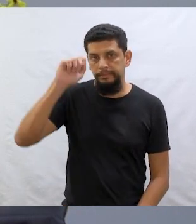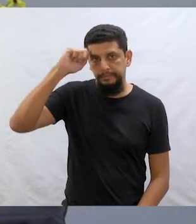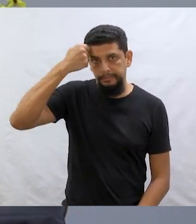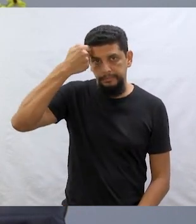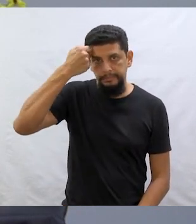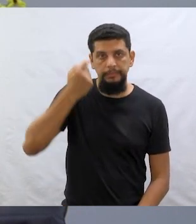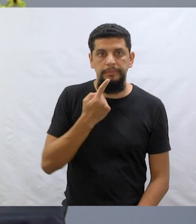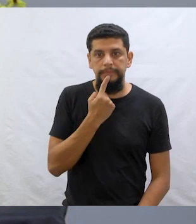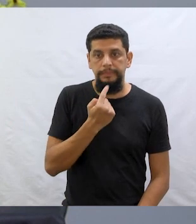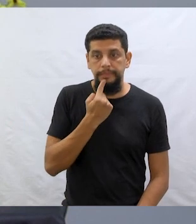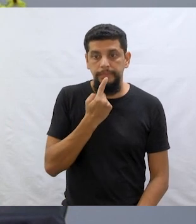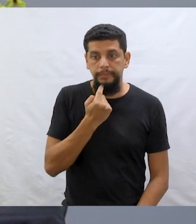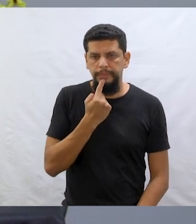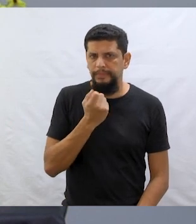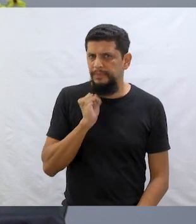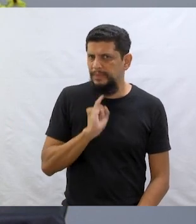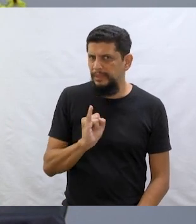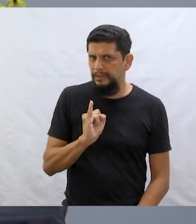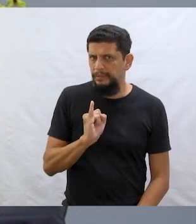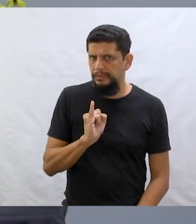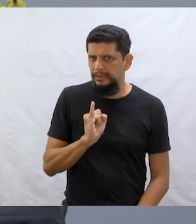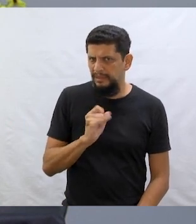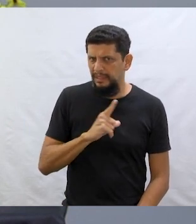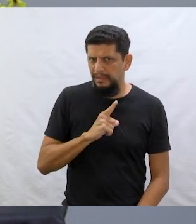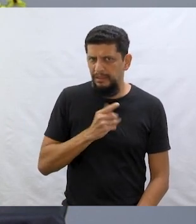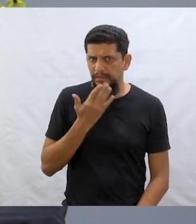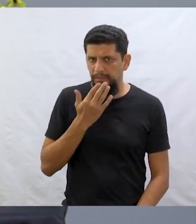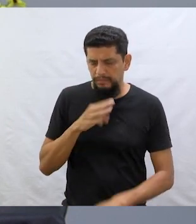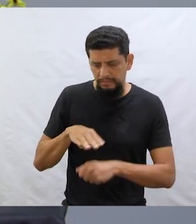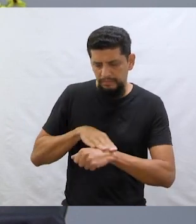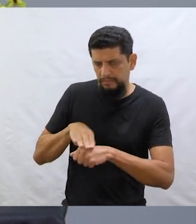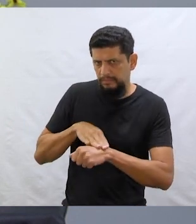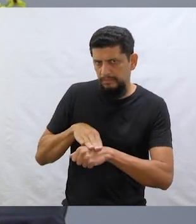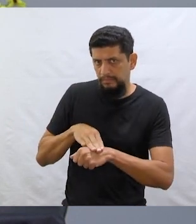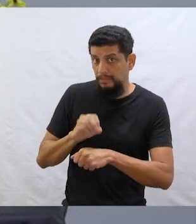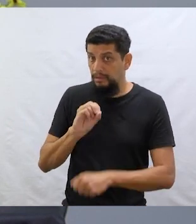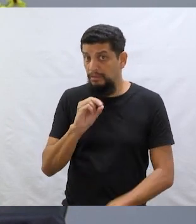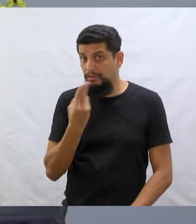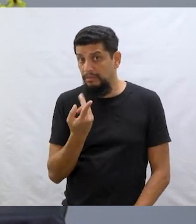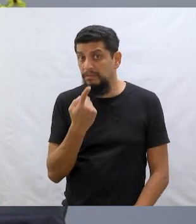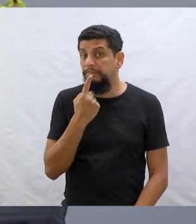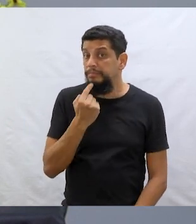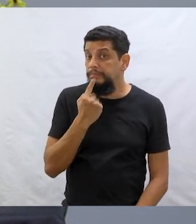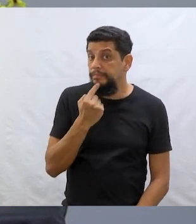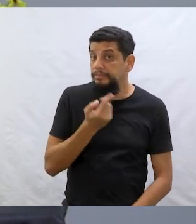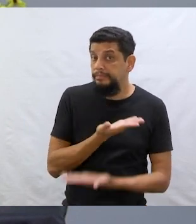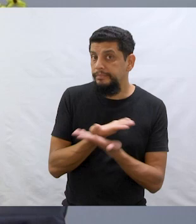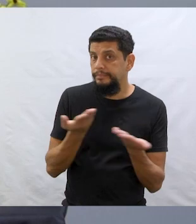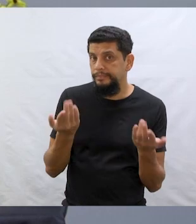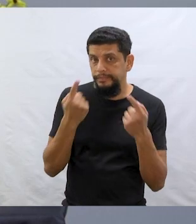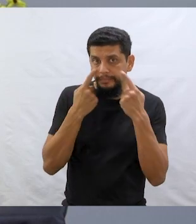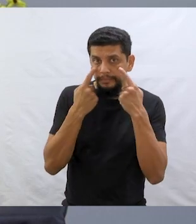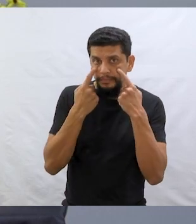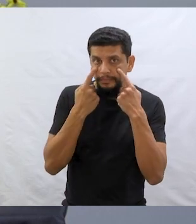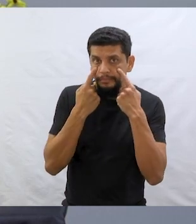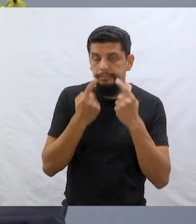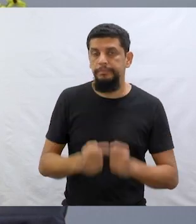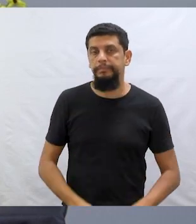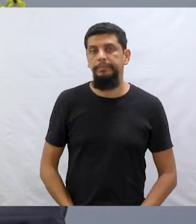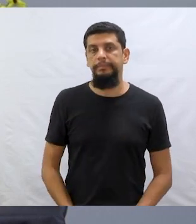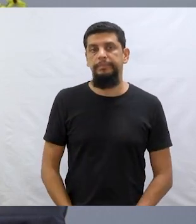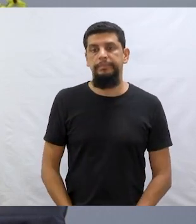preto. Mas aqui, será que a Joaninha tem marrom ou tem vermelho? Vamos